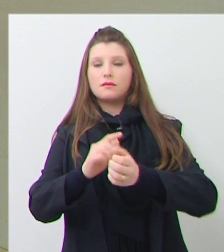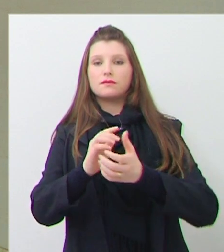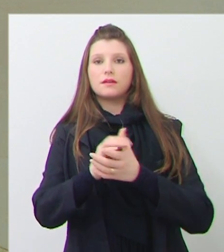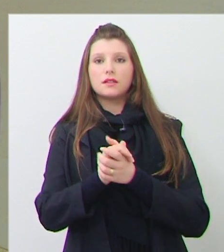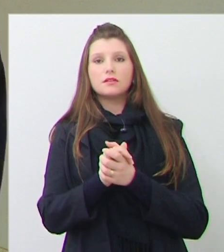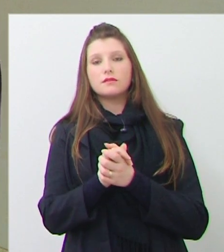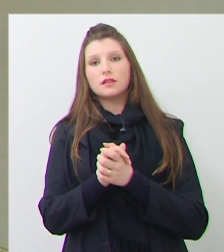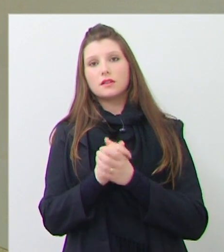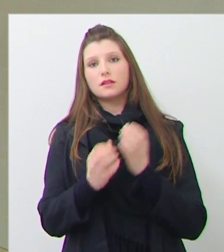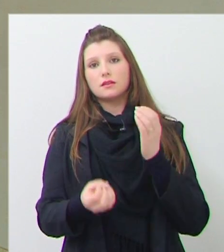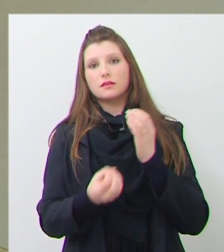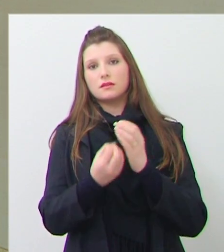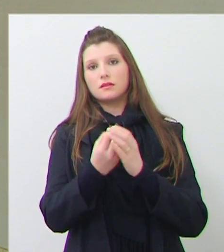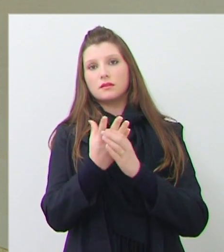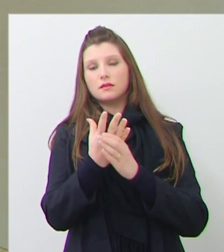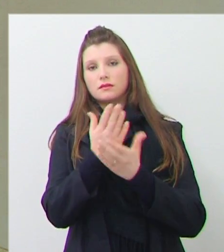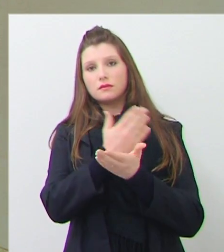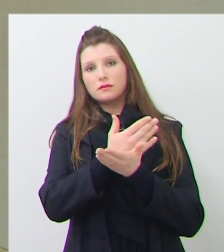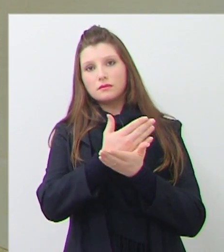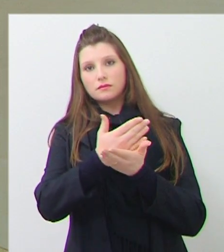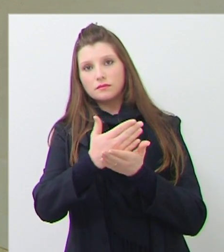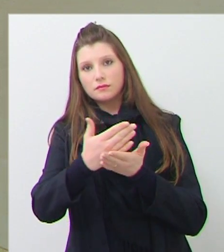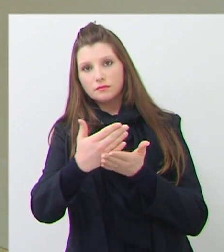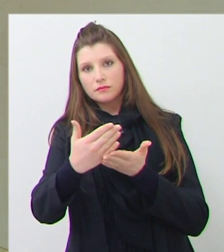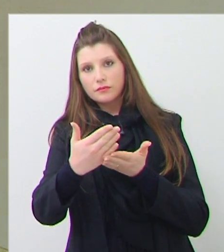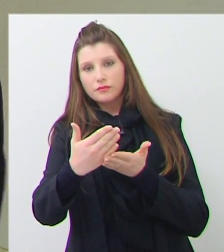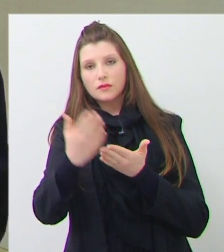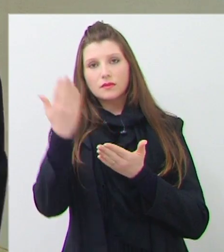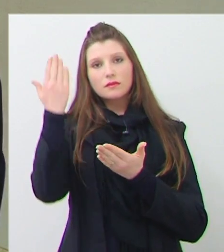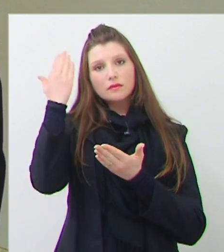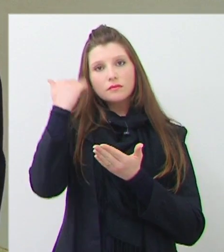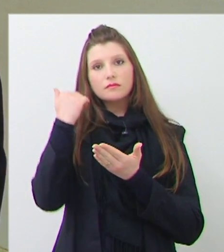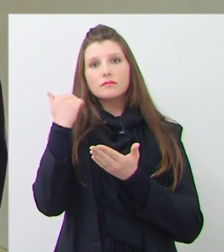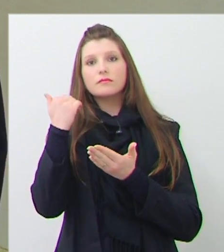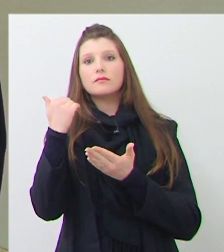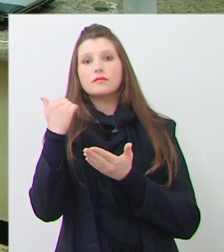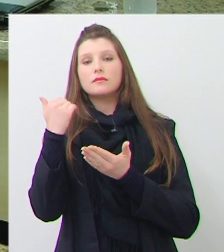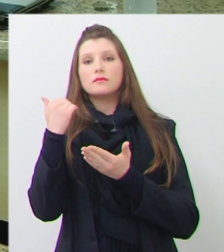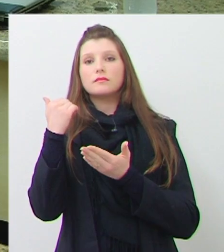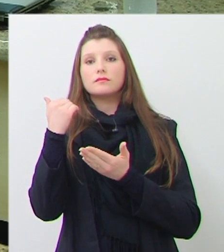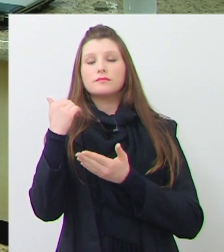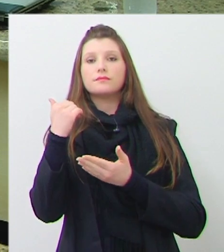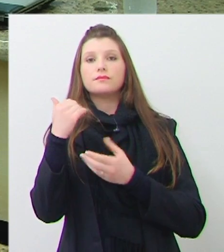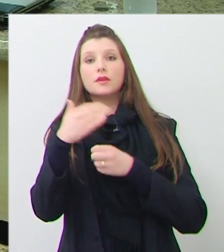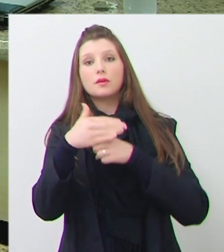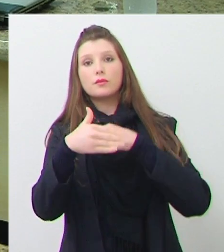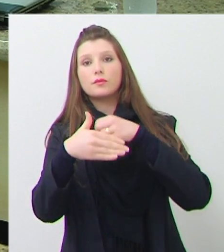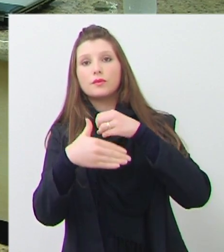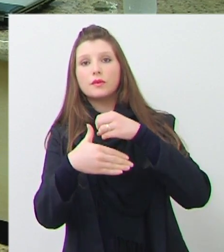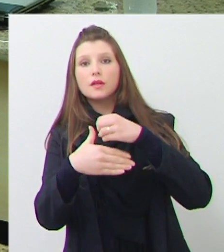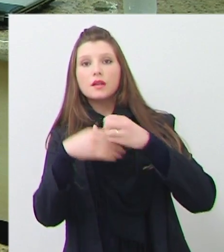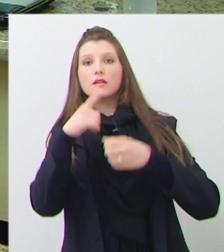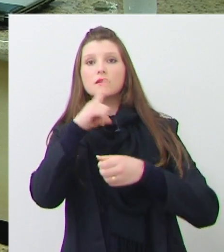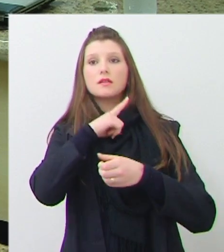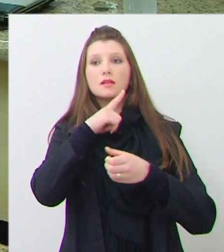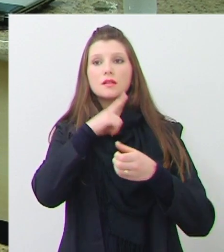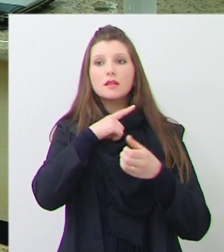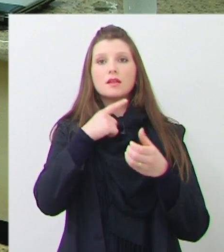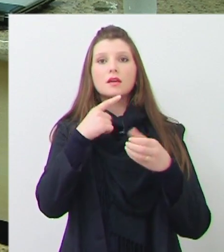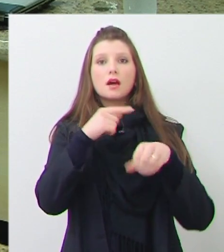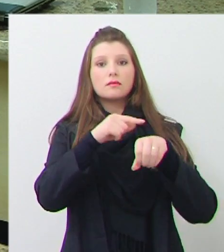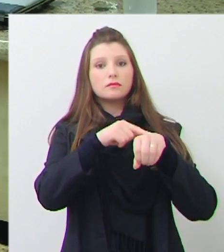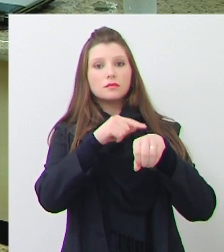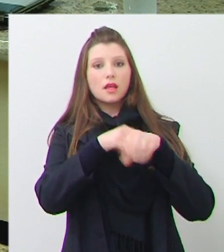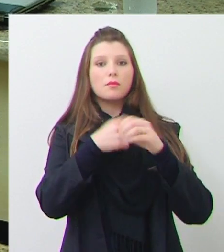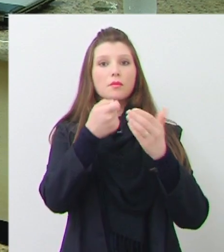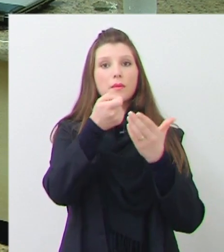criando um novo modelo de pagamento. Sabe-se eles que o vencimento das contas é